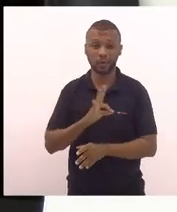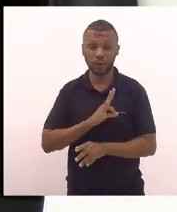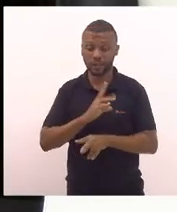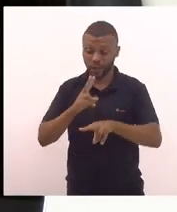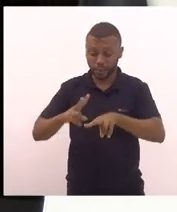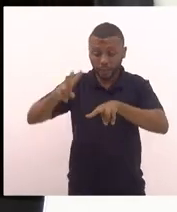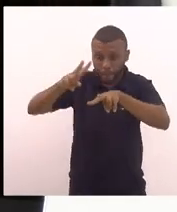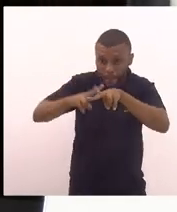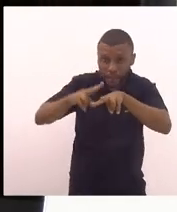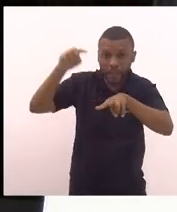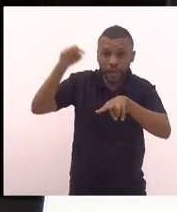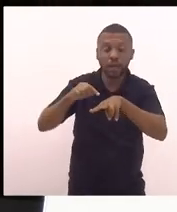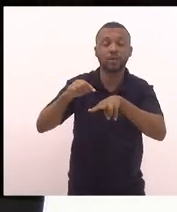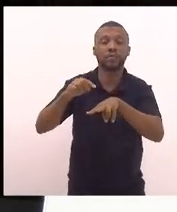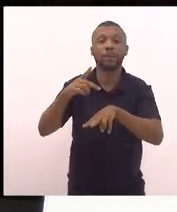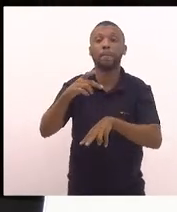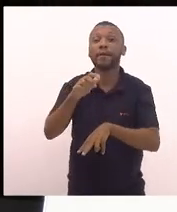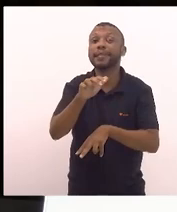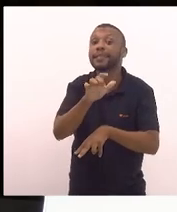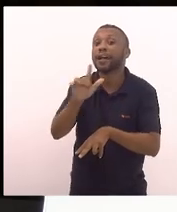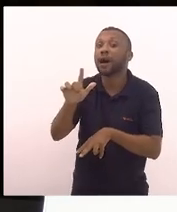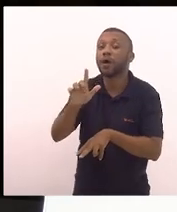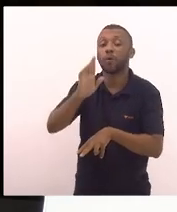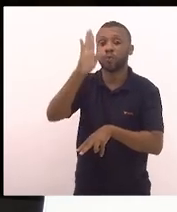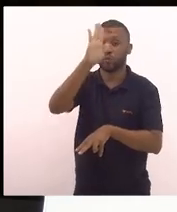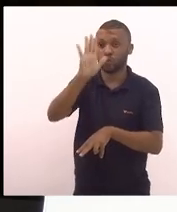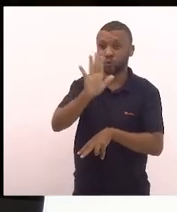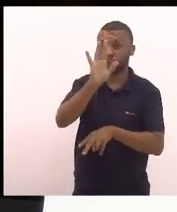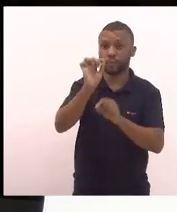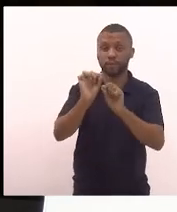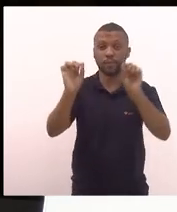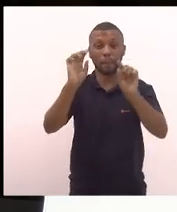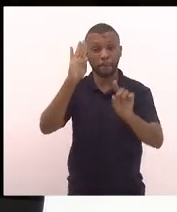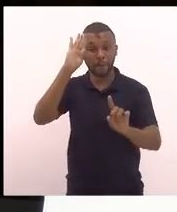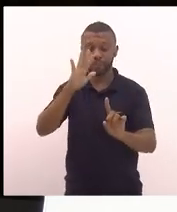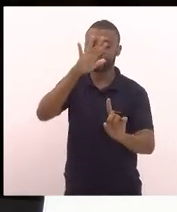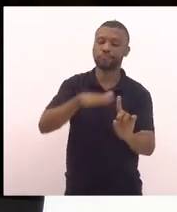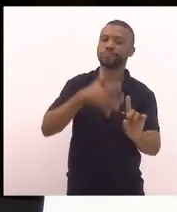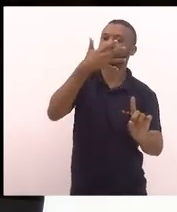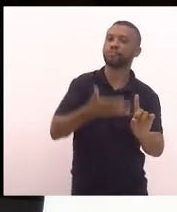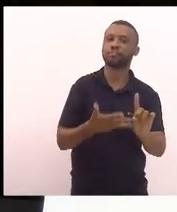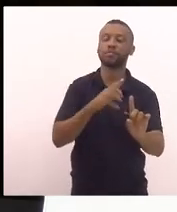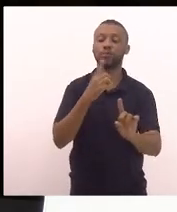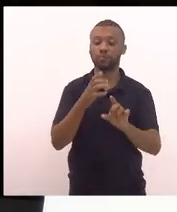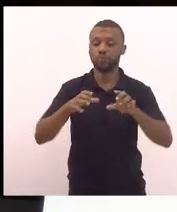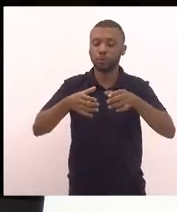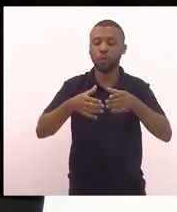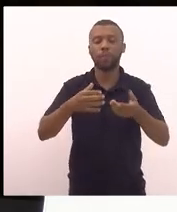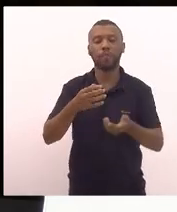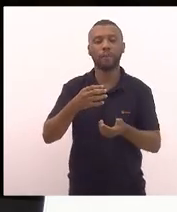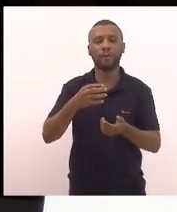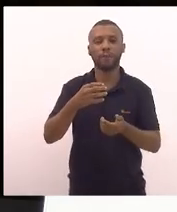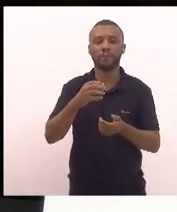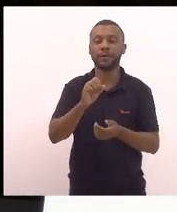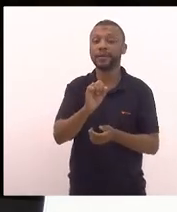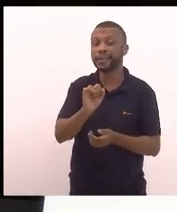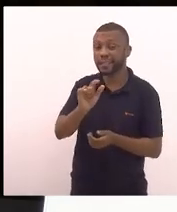do Brasil, em especial a nossa homenageada da nossa corporação,